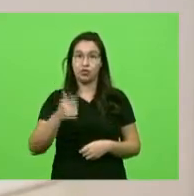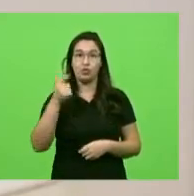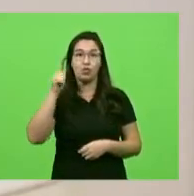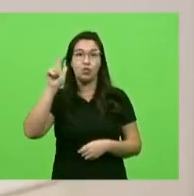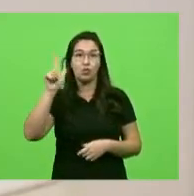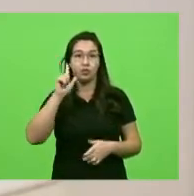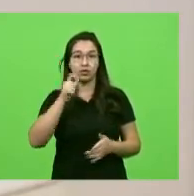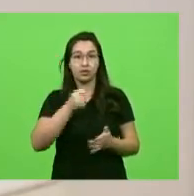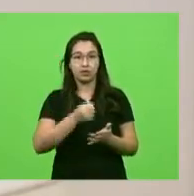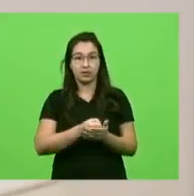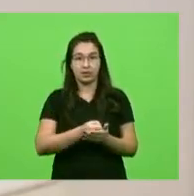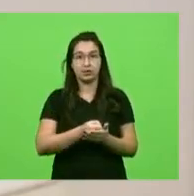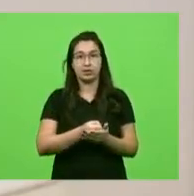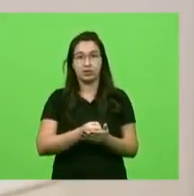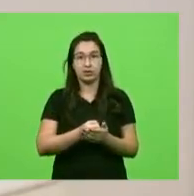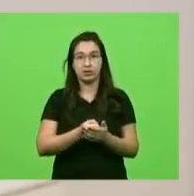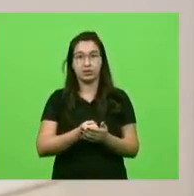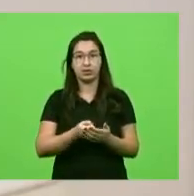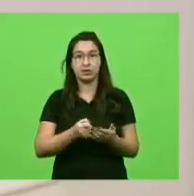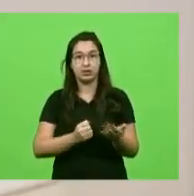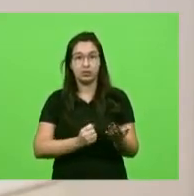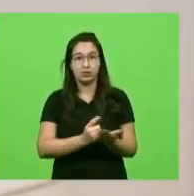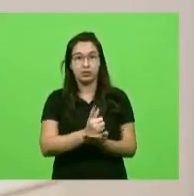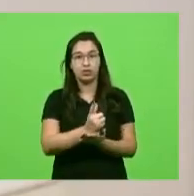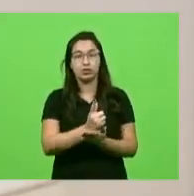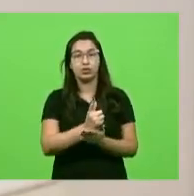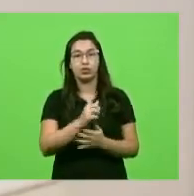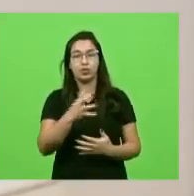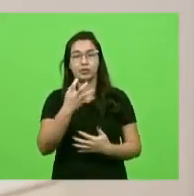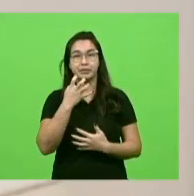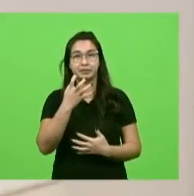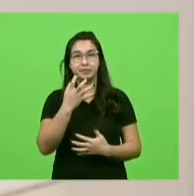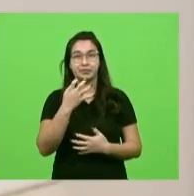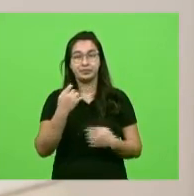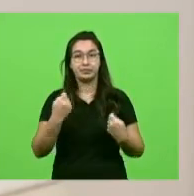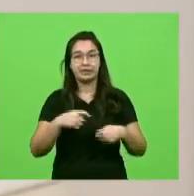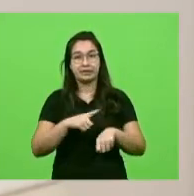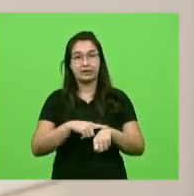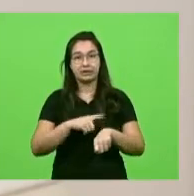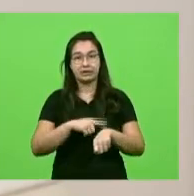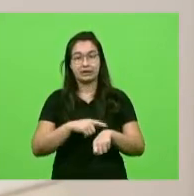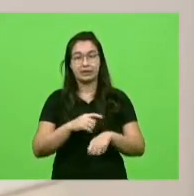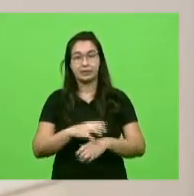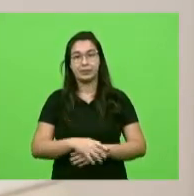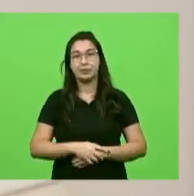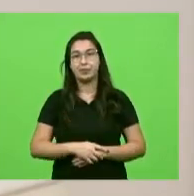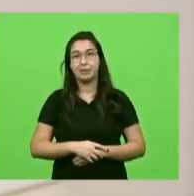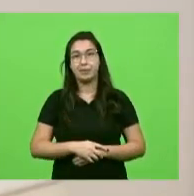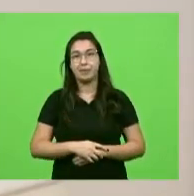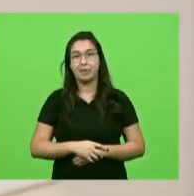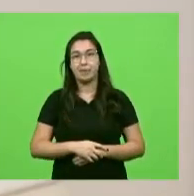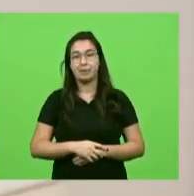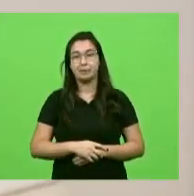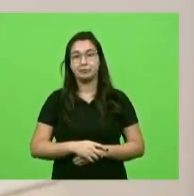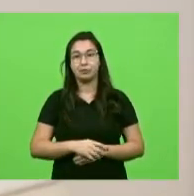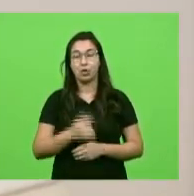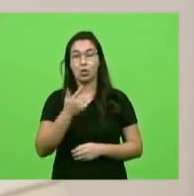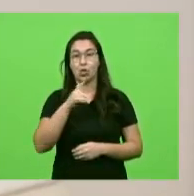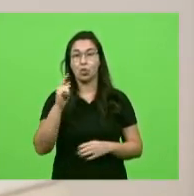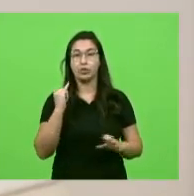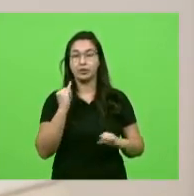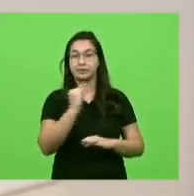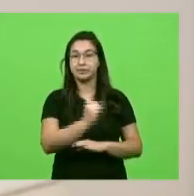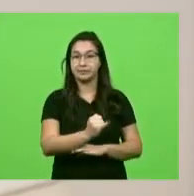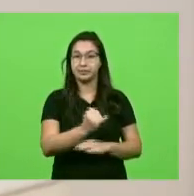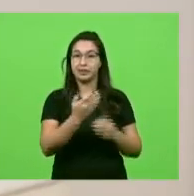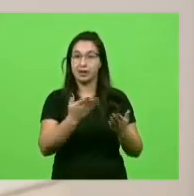ao procedimento de aquisição, o que demandou tempo. Juntamente com a contranotificação, a contratada encaminhou